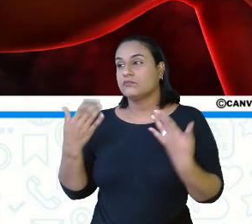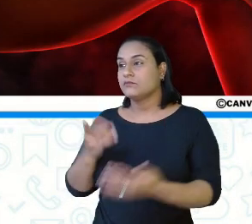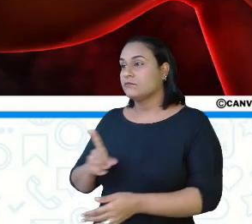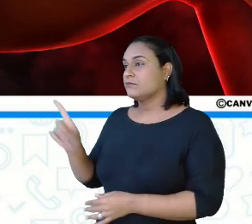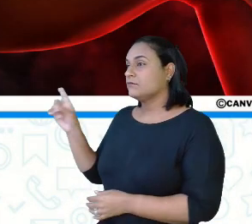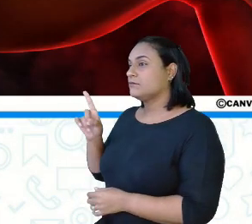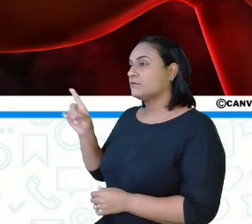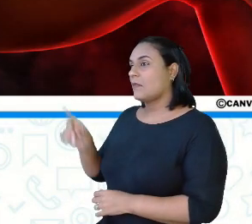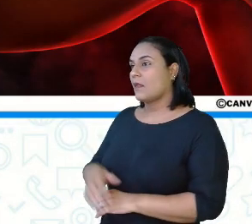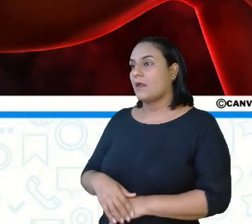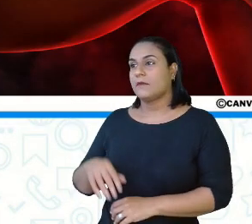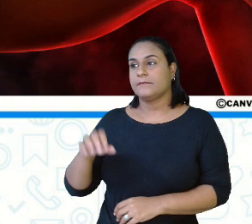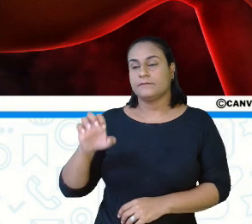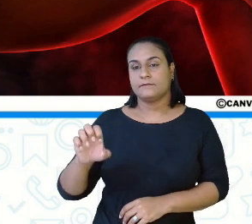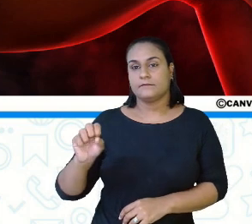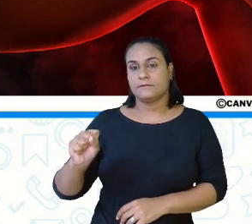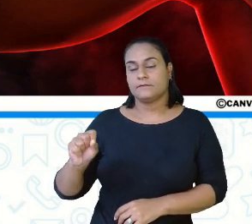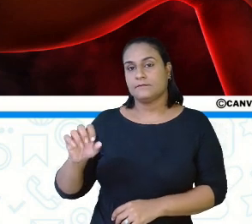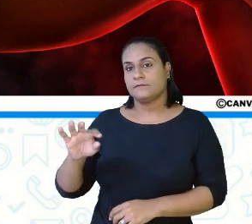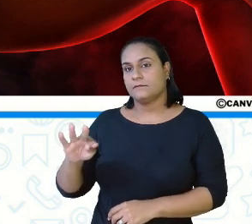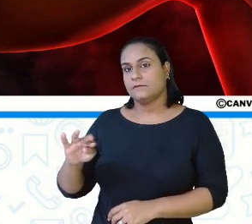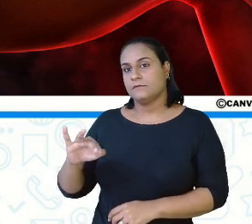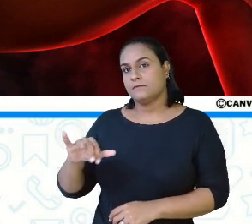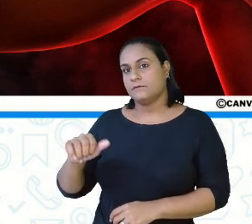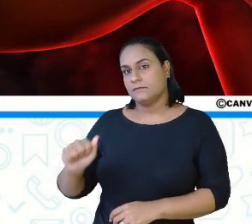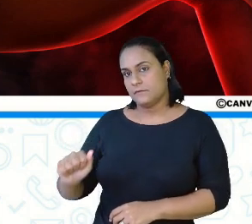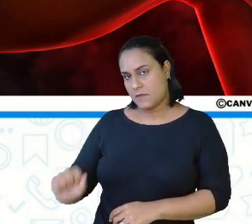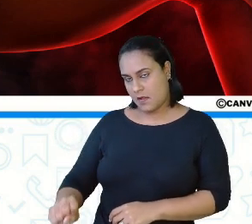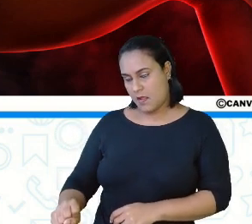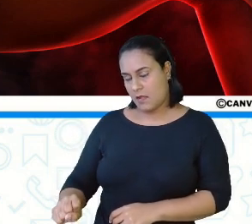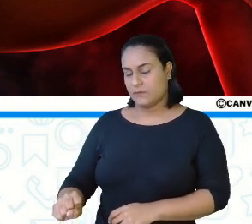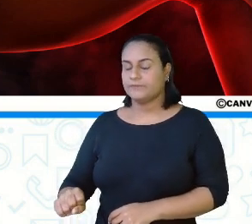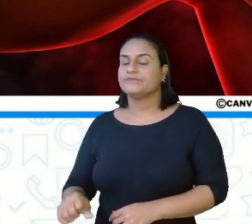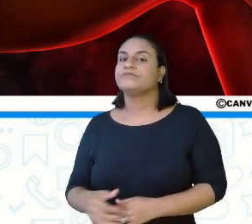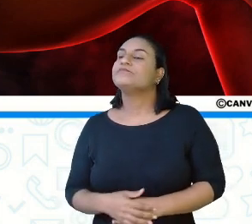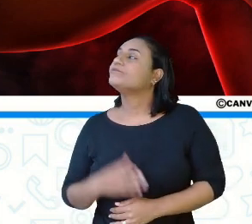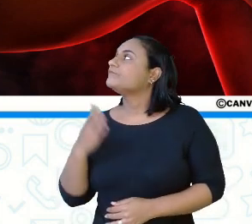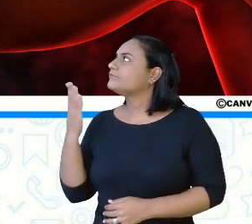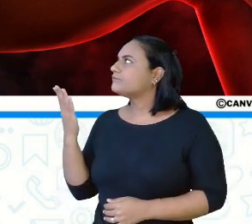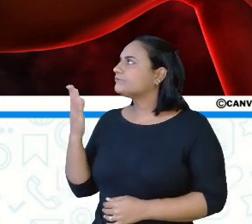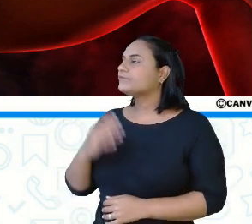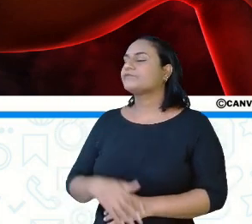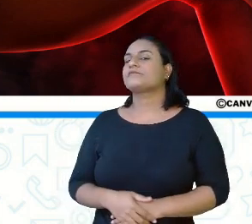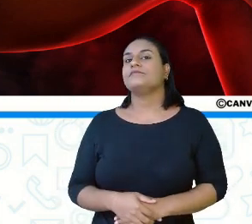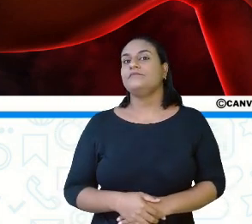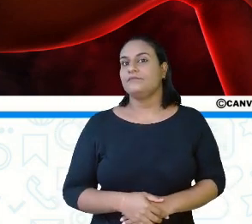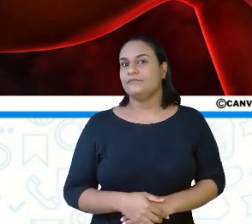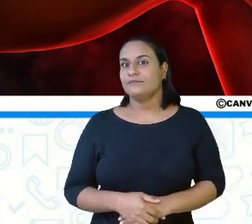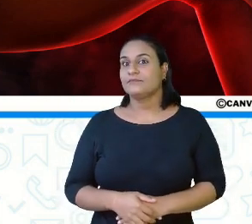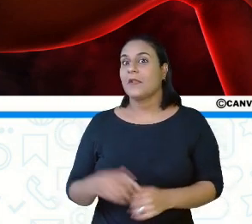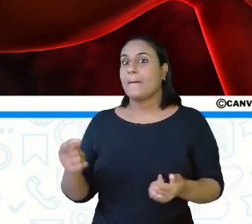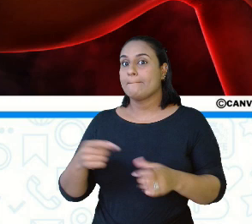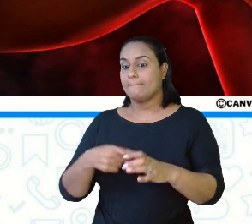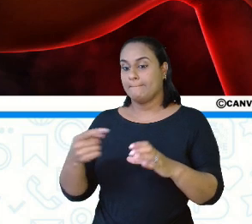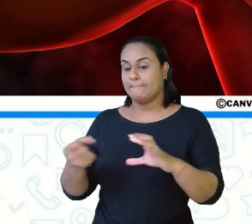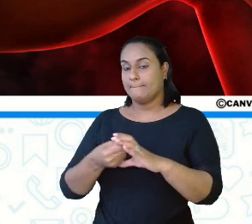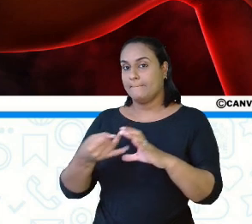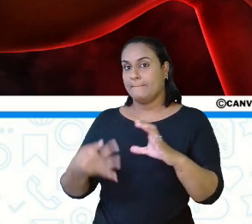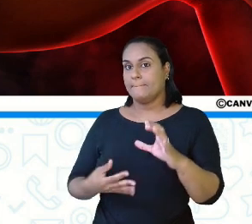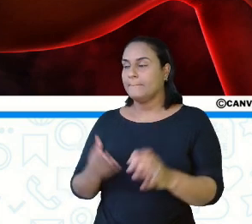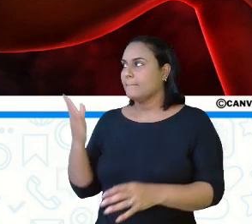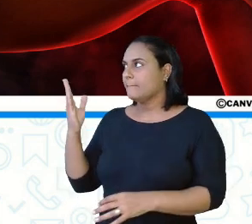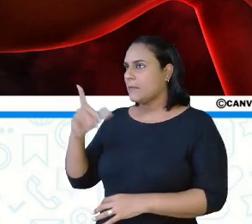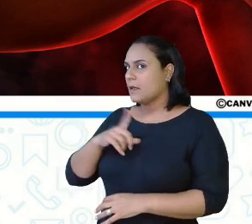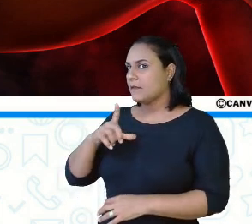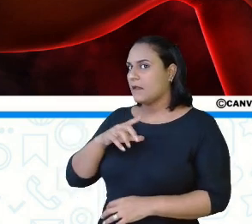ó. Estriado esquelético. Primeira característica, o nome já está dizendo, estriado, ou seja,